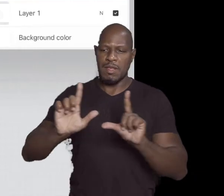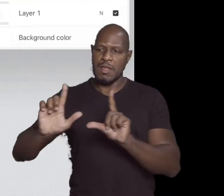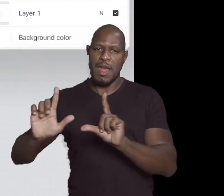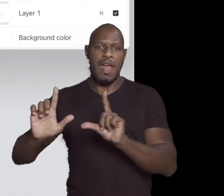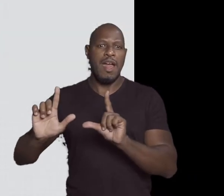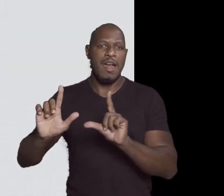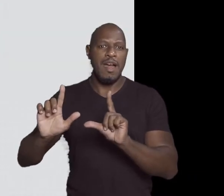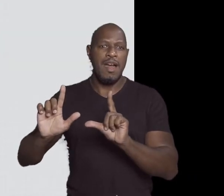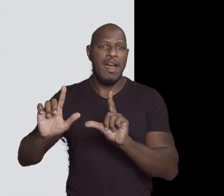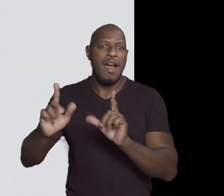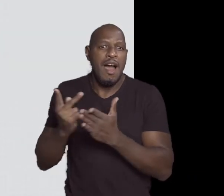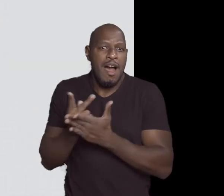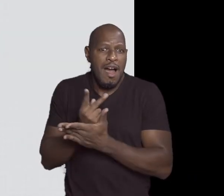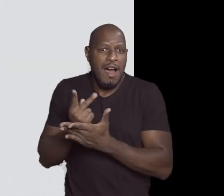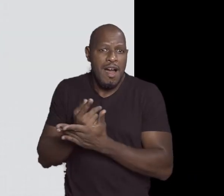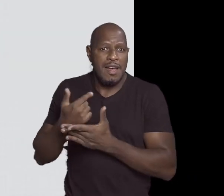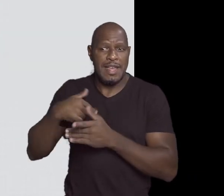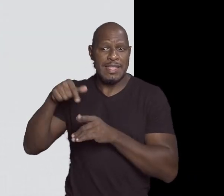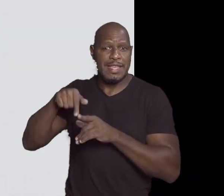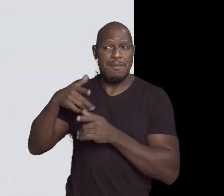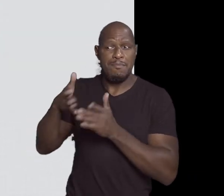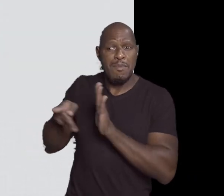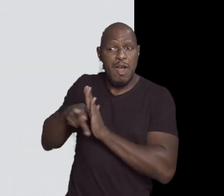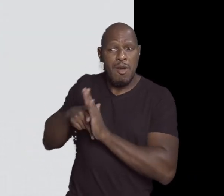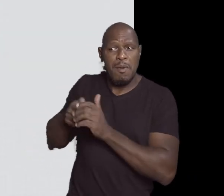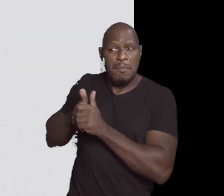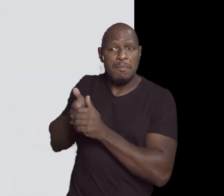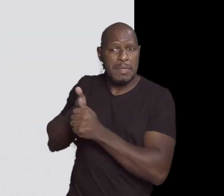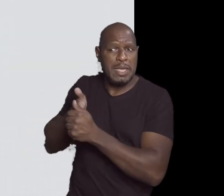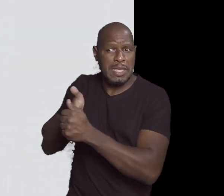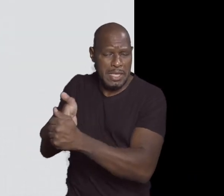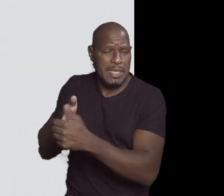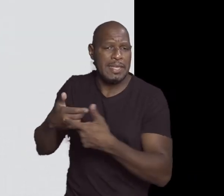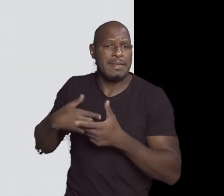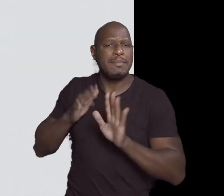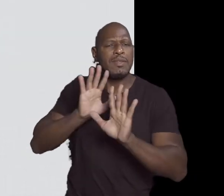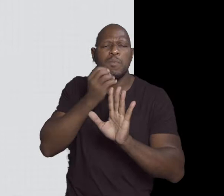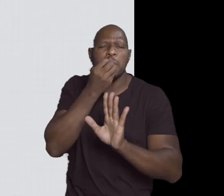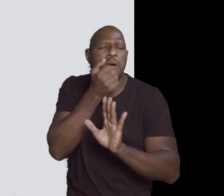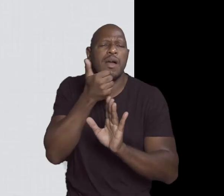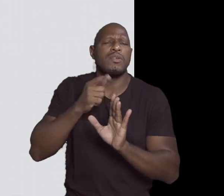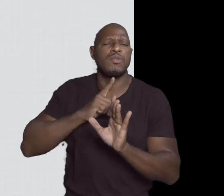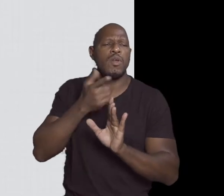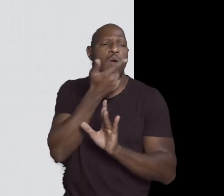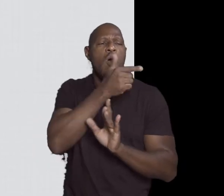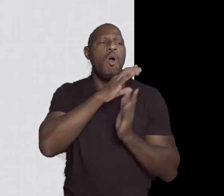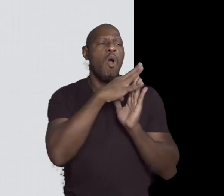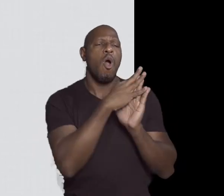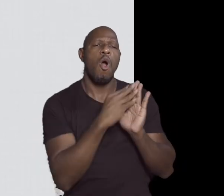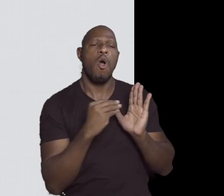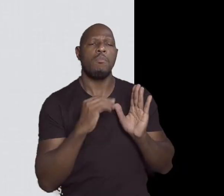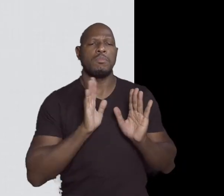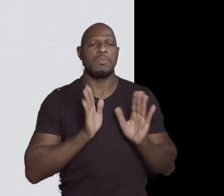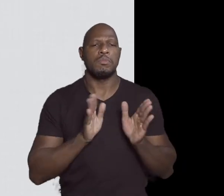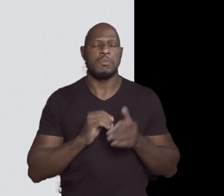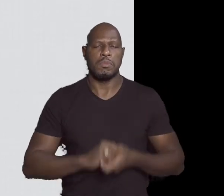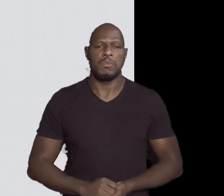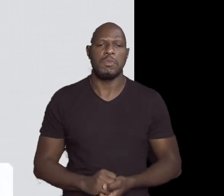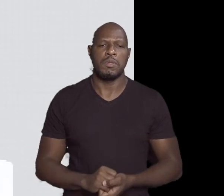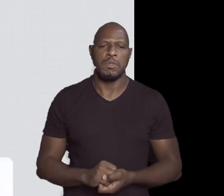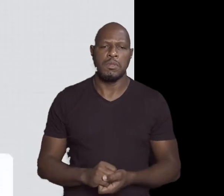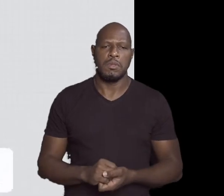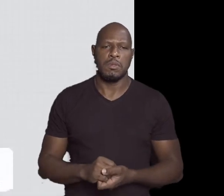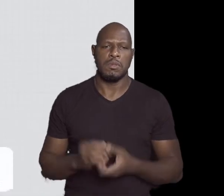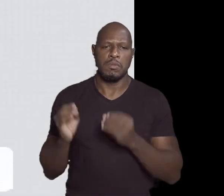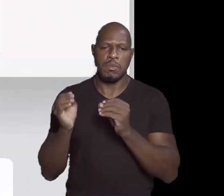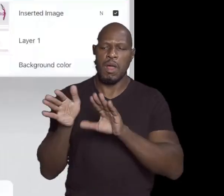layer das minhas guias, mas tudo bem, eu já tenho ela no meu copy-paste. Vou